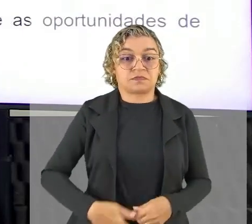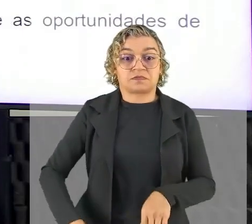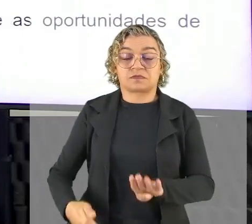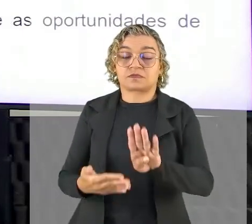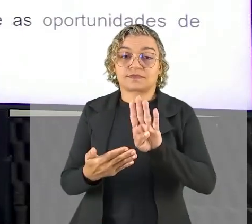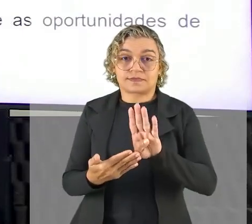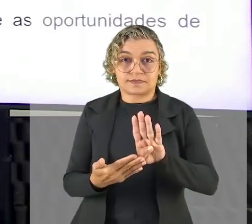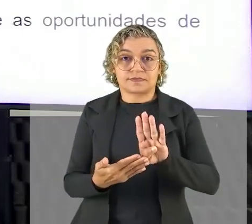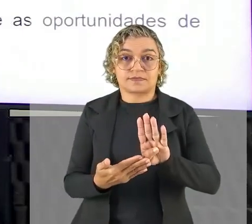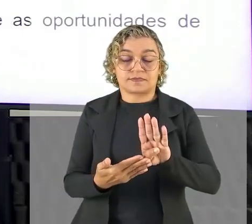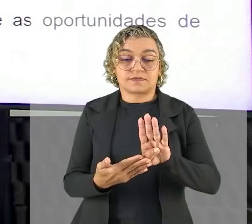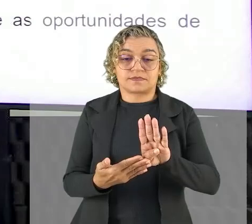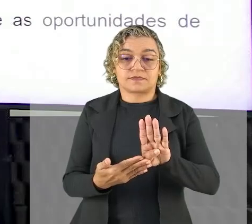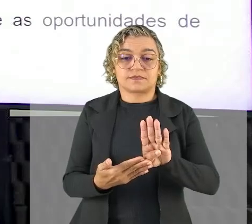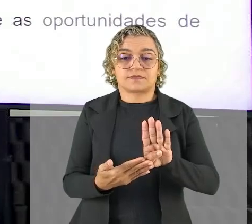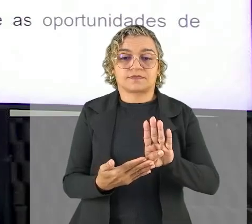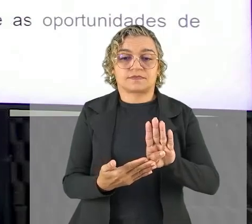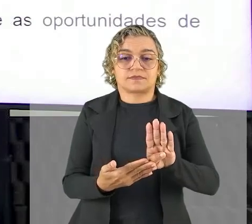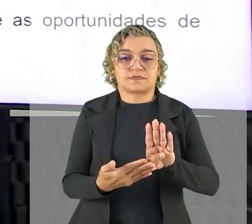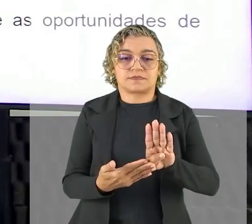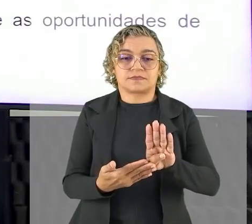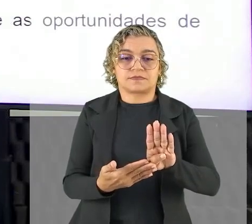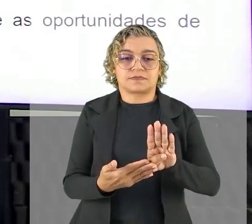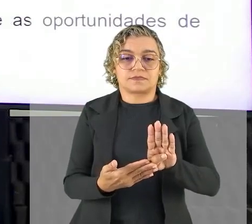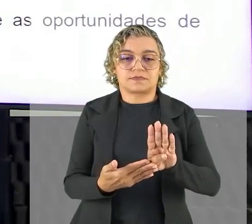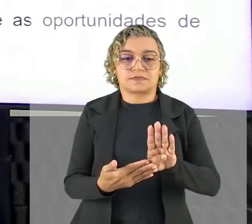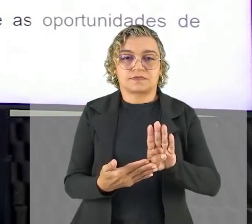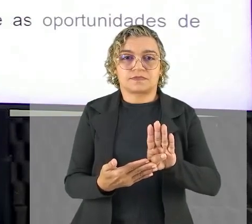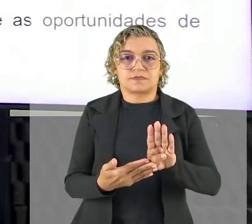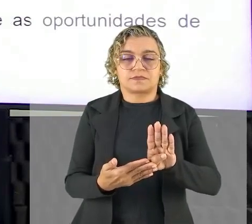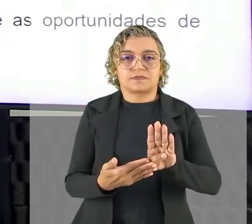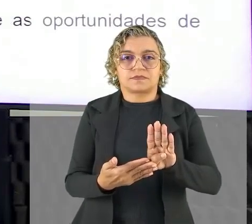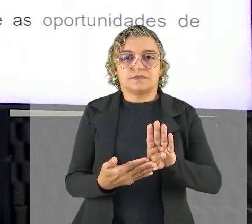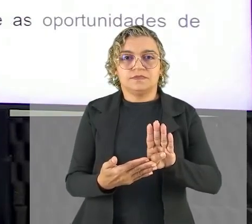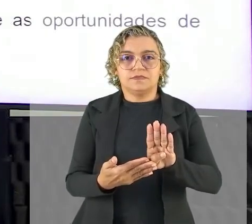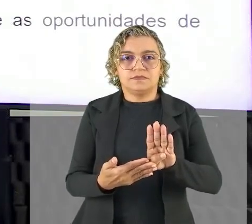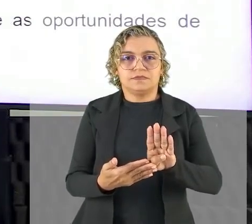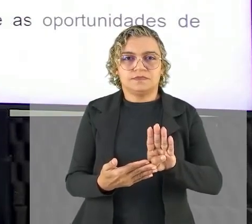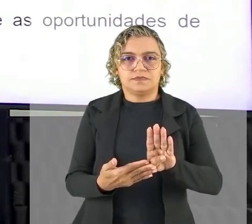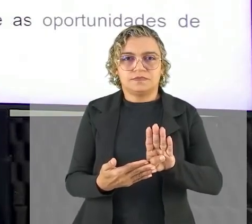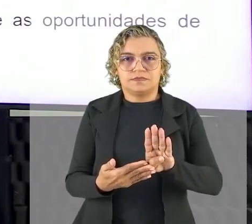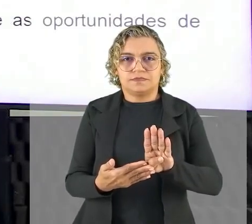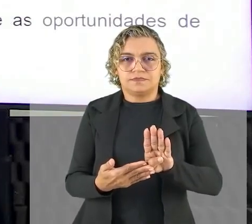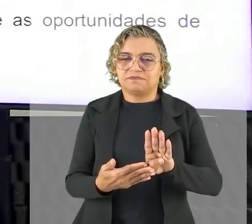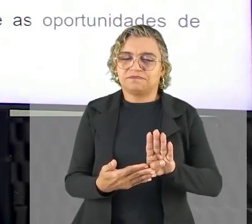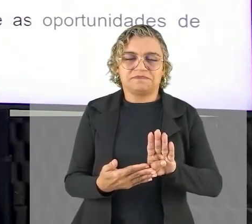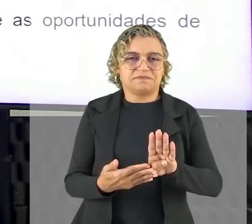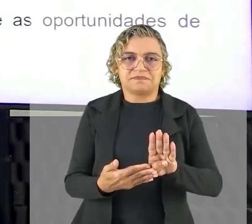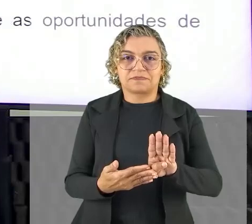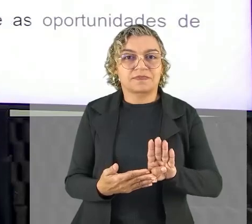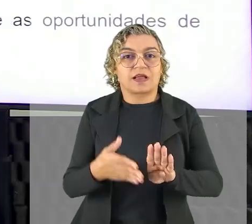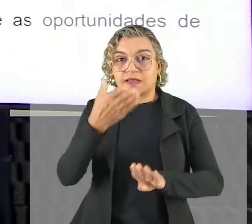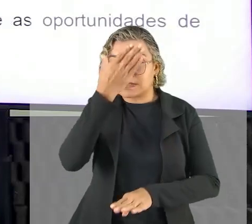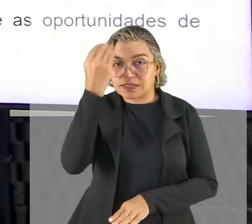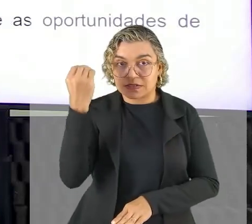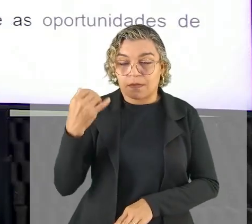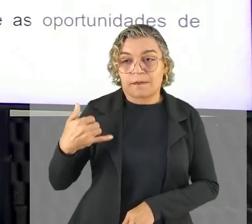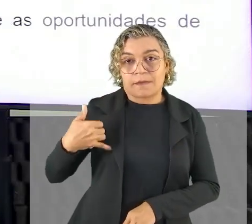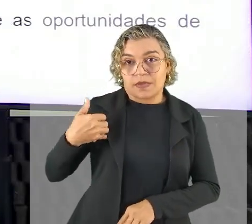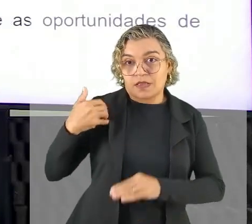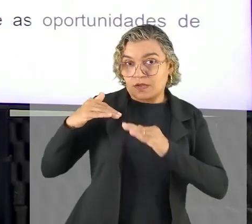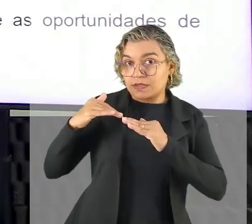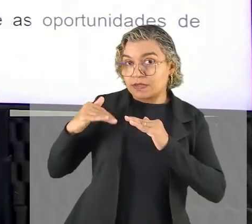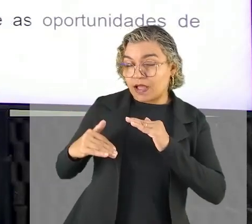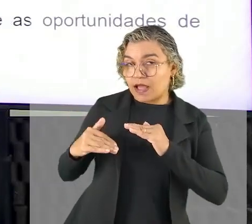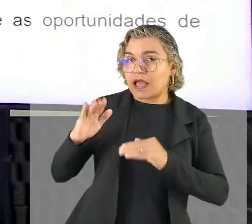B. Os adolescentes e o desejo de nova realidade nos jogos online. Minha gente, não esqueçam, menoridade não diz